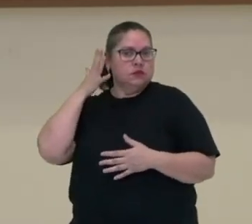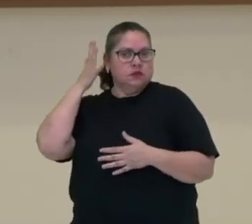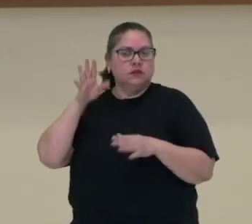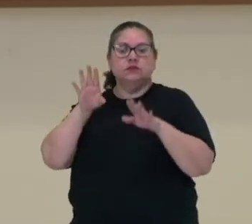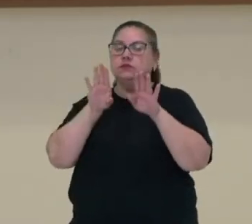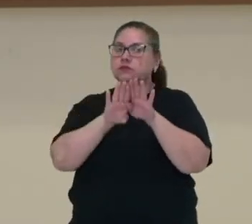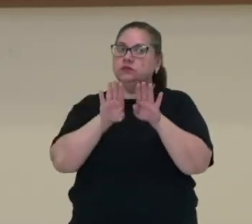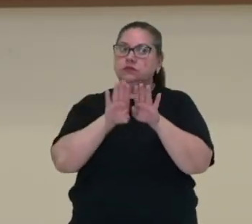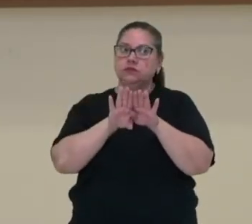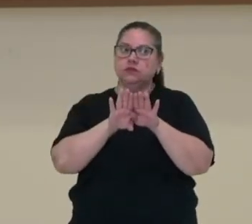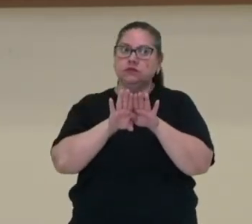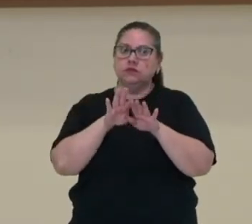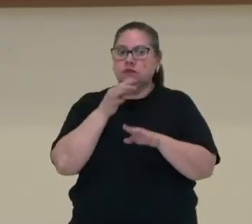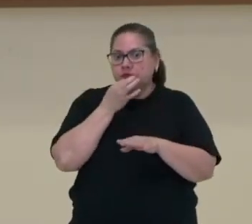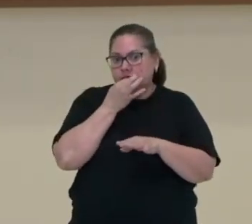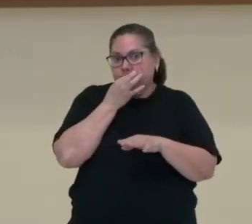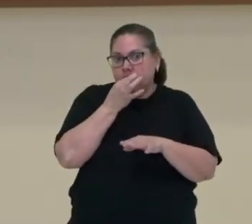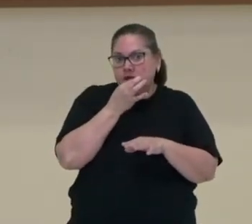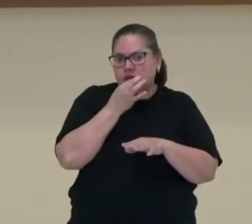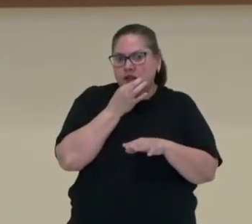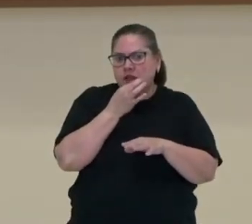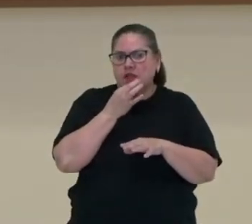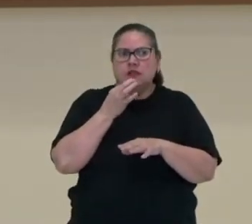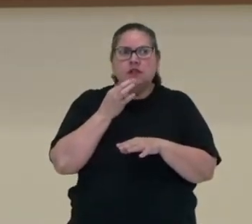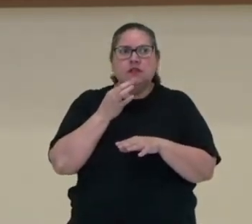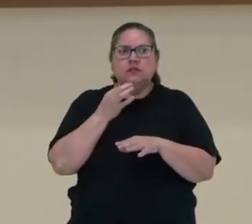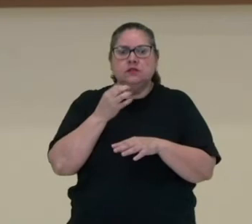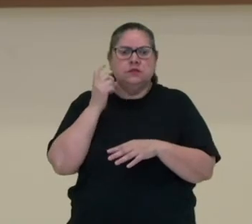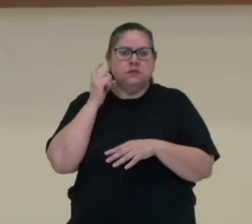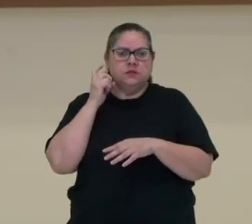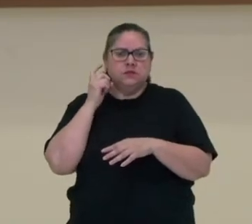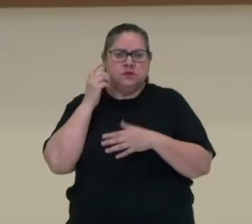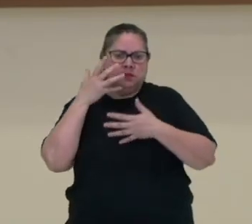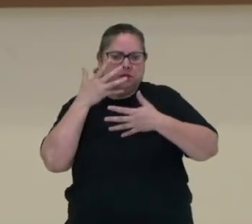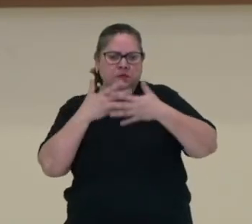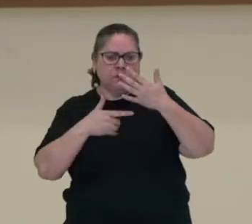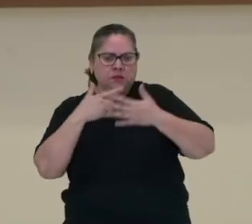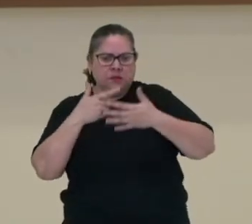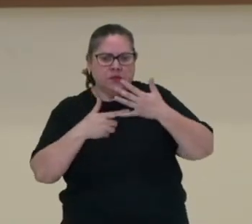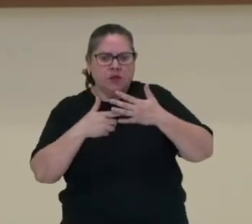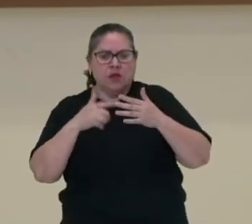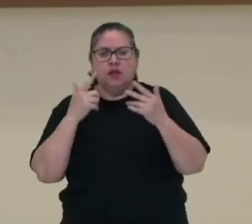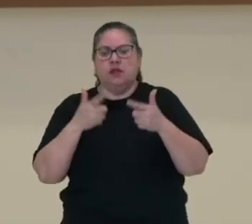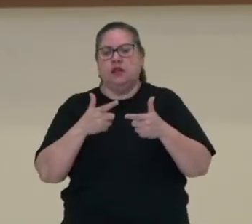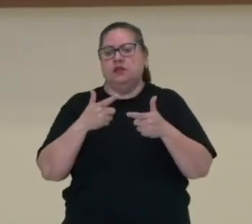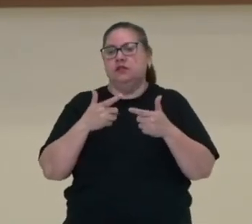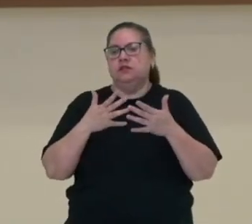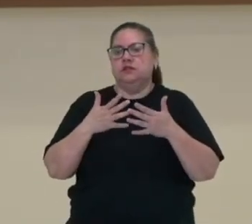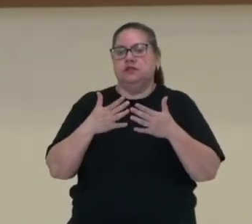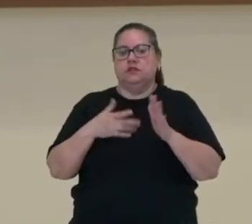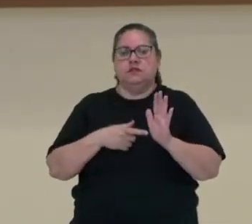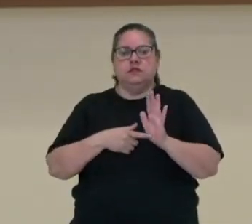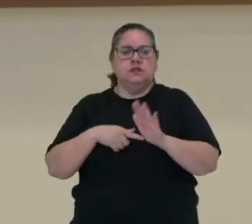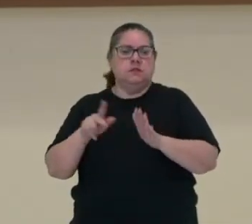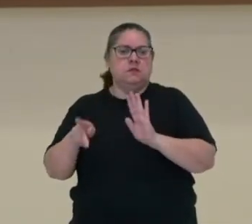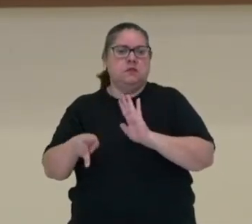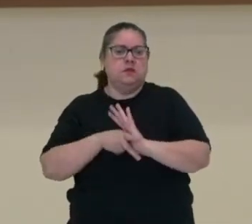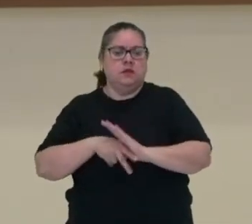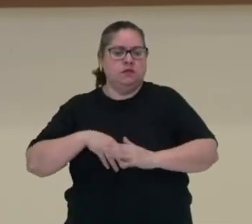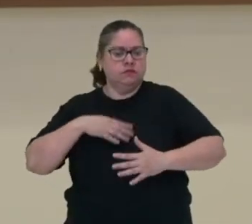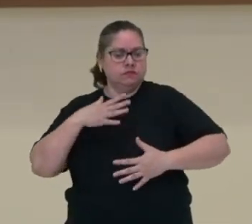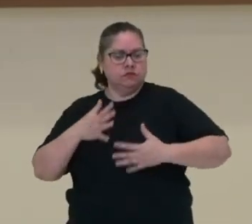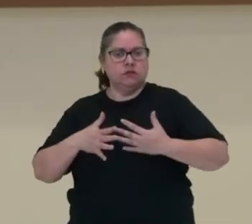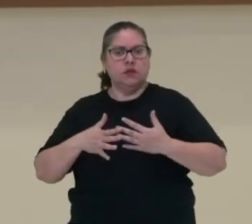também. Então, a dica é não se preocupar muito com isso, no sentido de quero fazer gestos específicos, porque isso